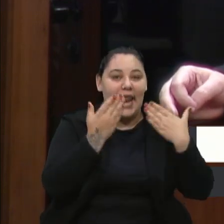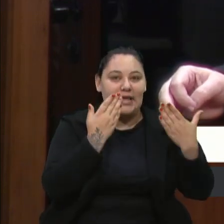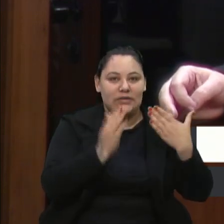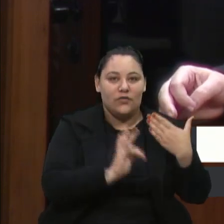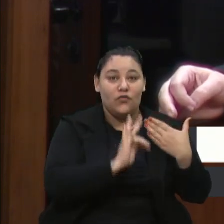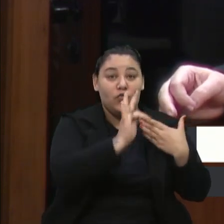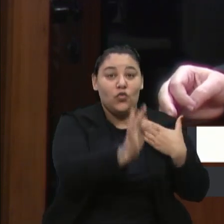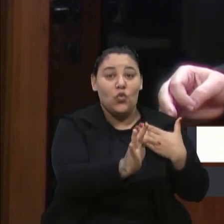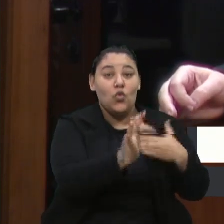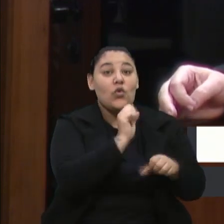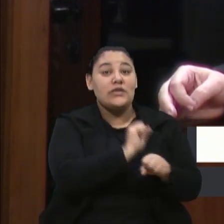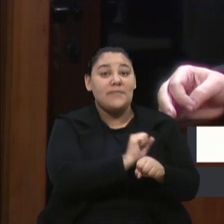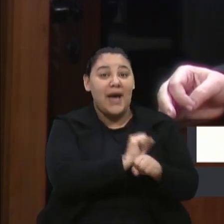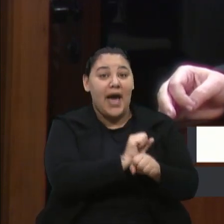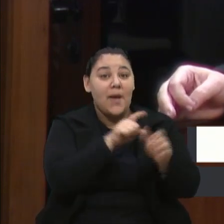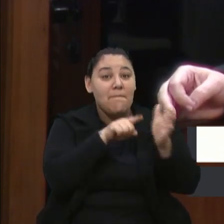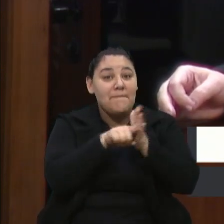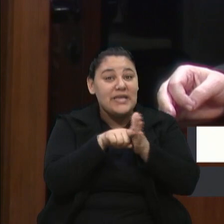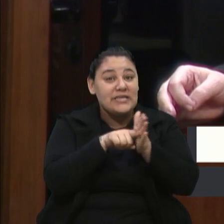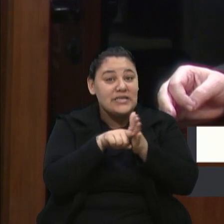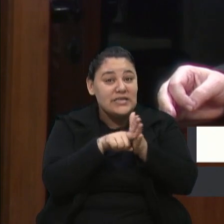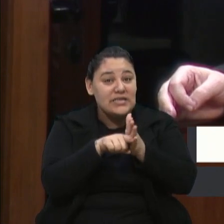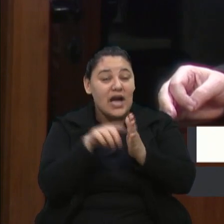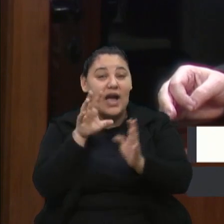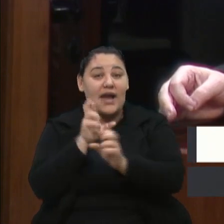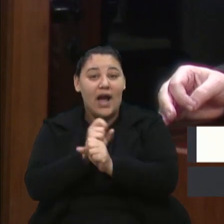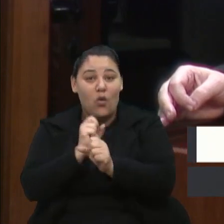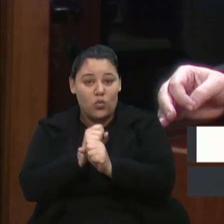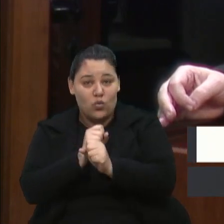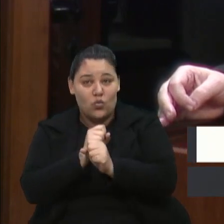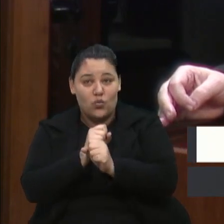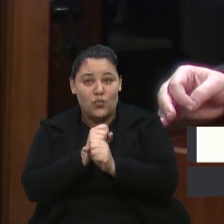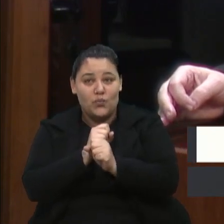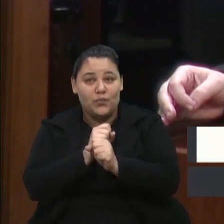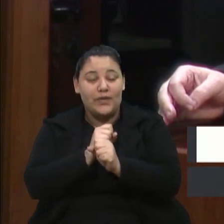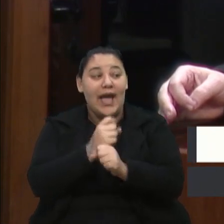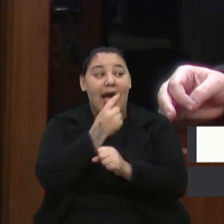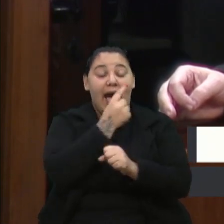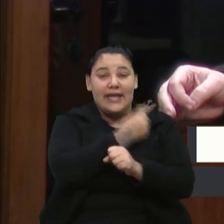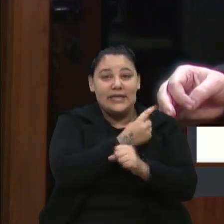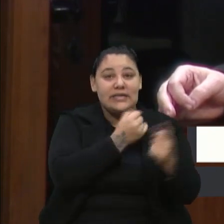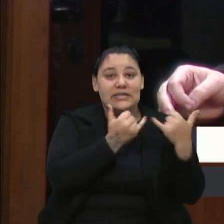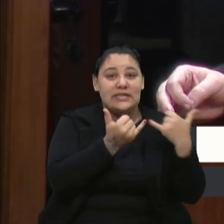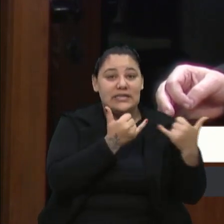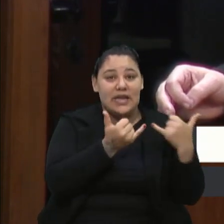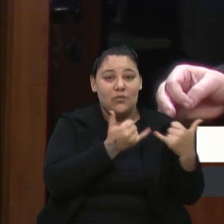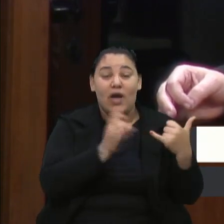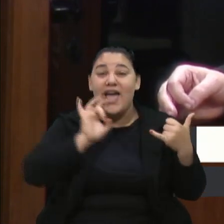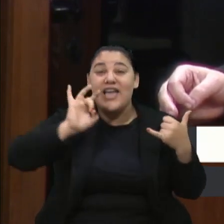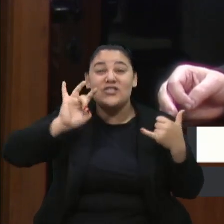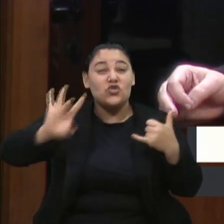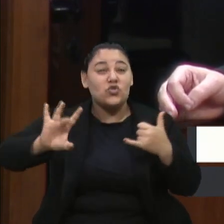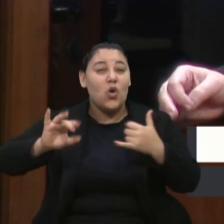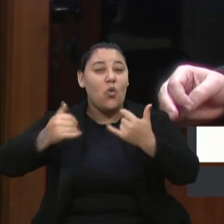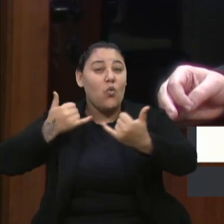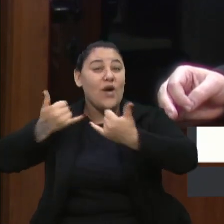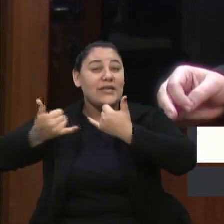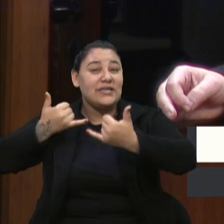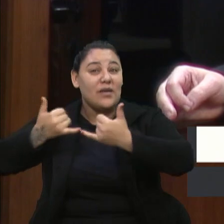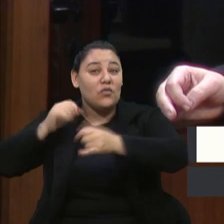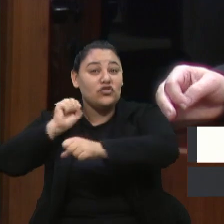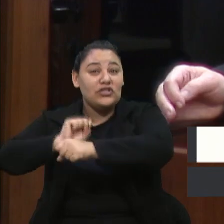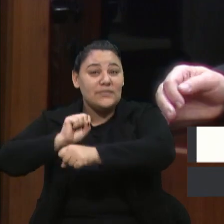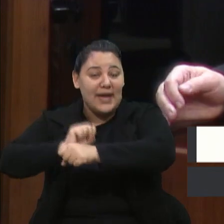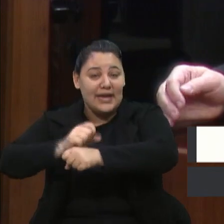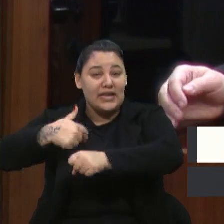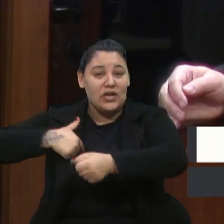cálculo estimado, pesquisado e calculado. Aqui não é pesquisado e nem calculado, é uma estimativa que fizemos lá no